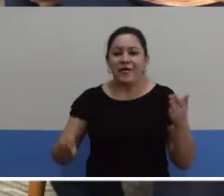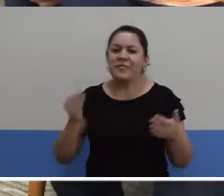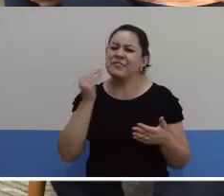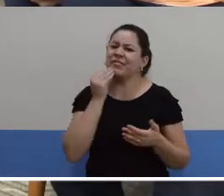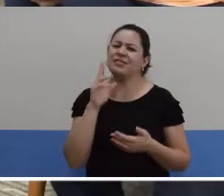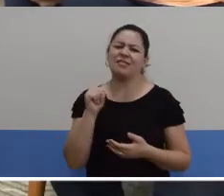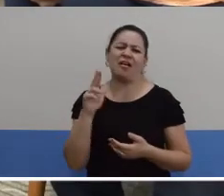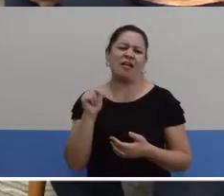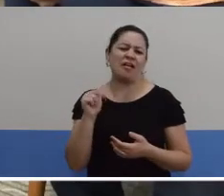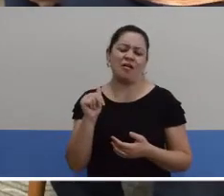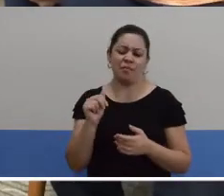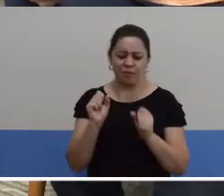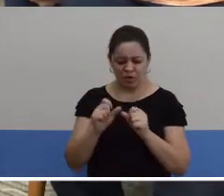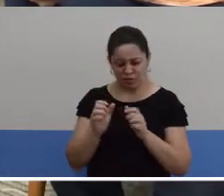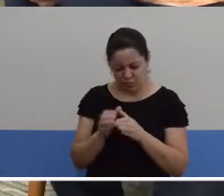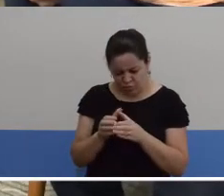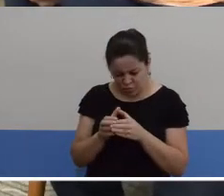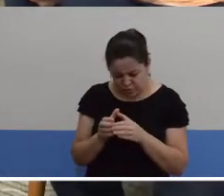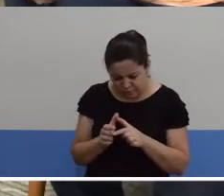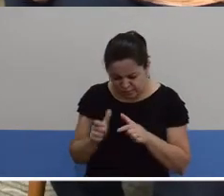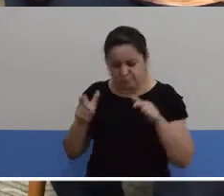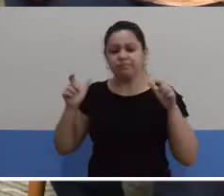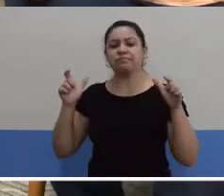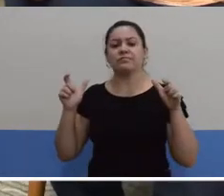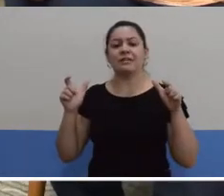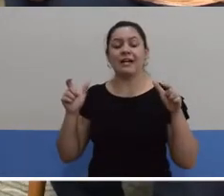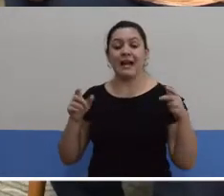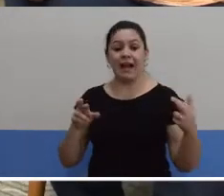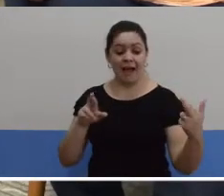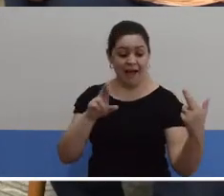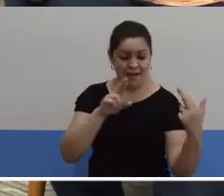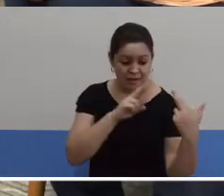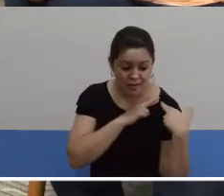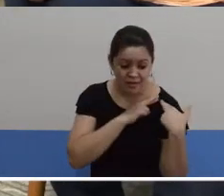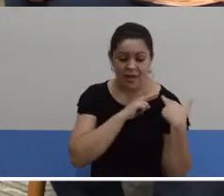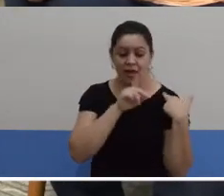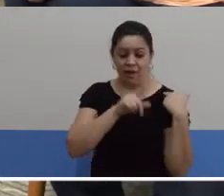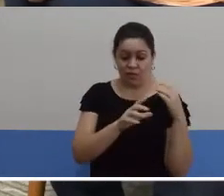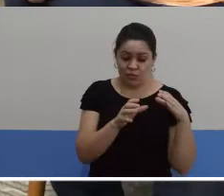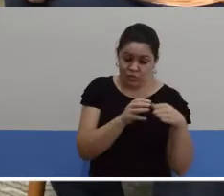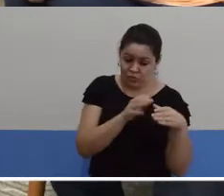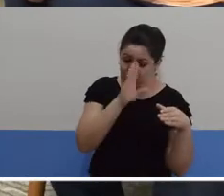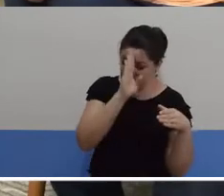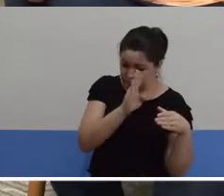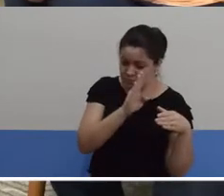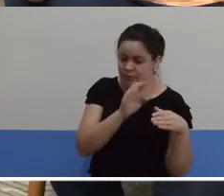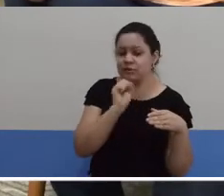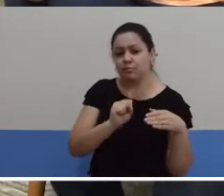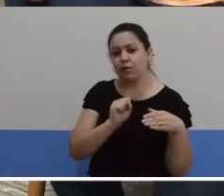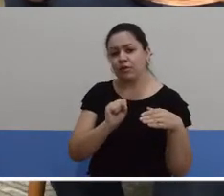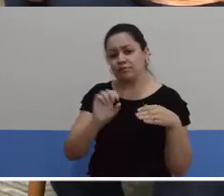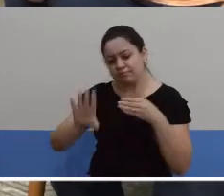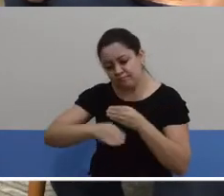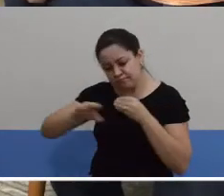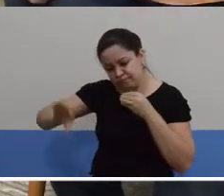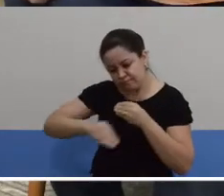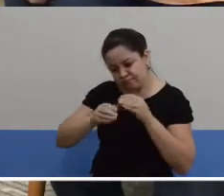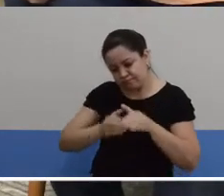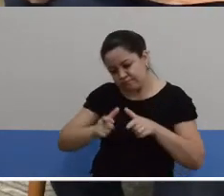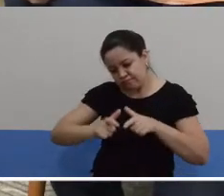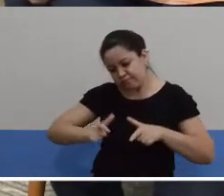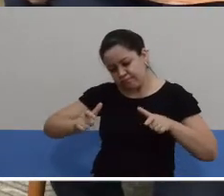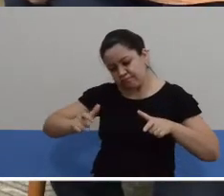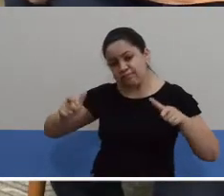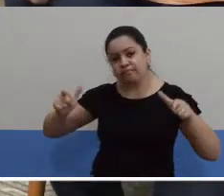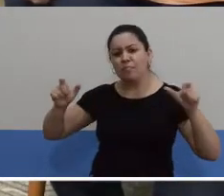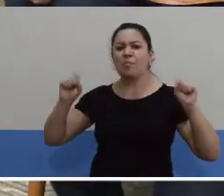até aumentar o grupo. Claro, a responsabilidade é da comissão, mas podemos formar um grupo maior, né? Exatamente. E podemos